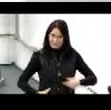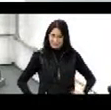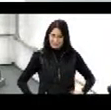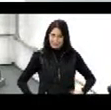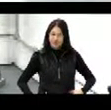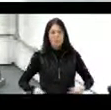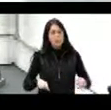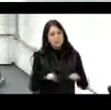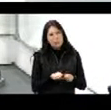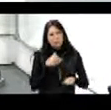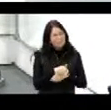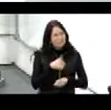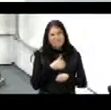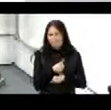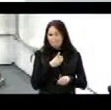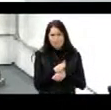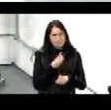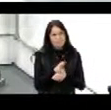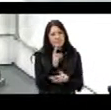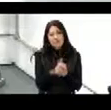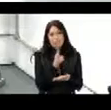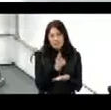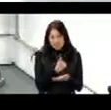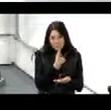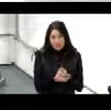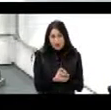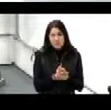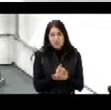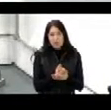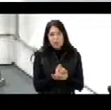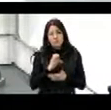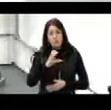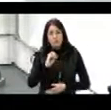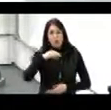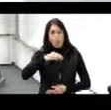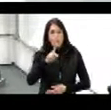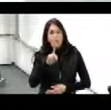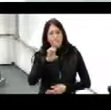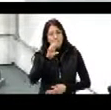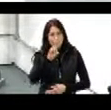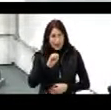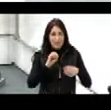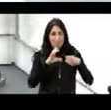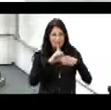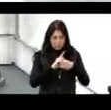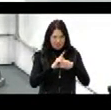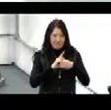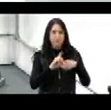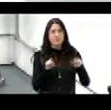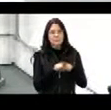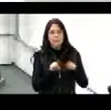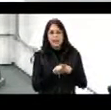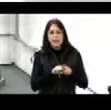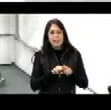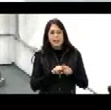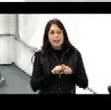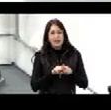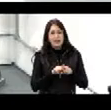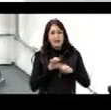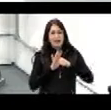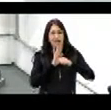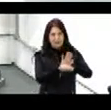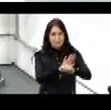participarmos efetivamente do COMPED, do SEMAS, que é o Conselho Municipal dos Direitos das Pessoas com Deficiência,